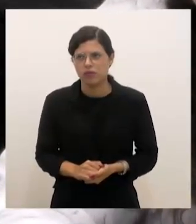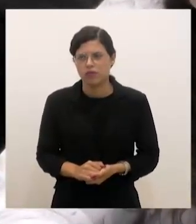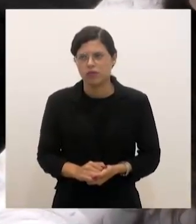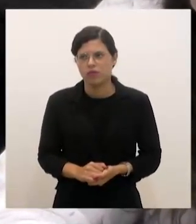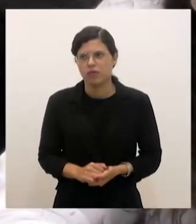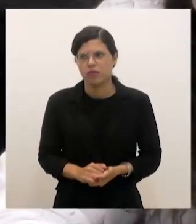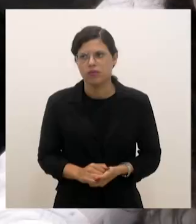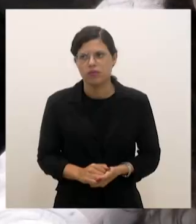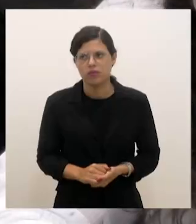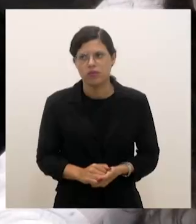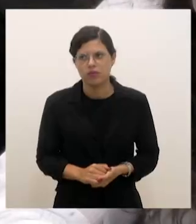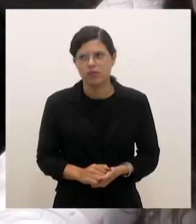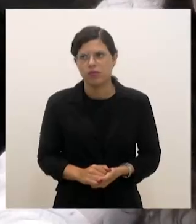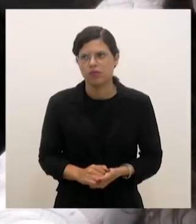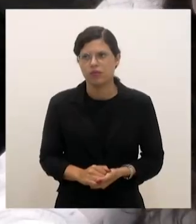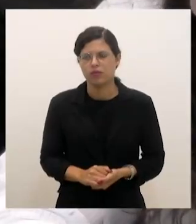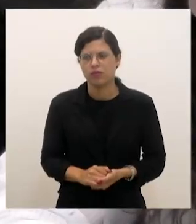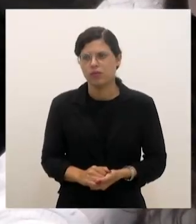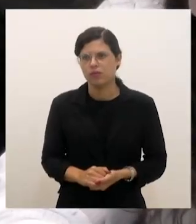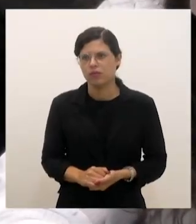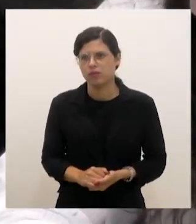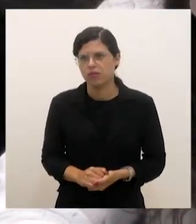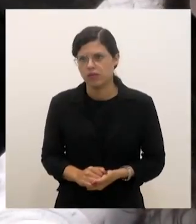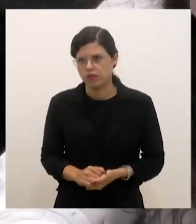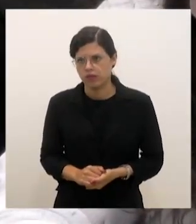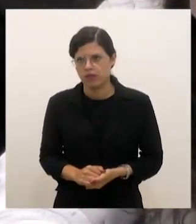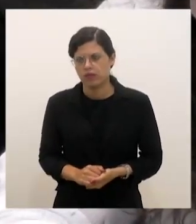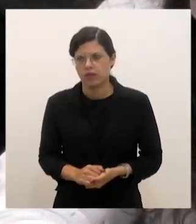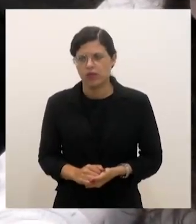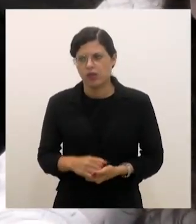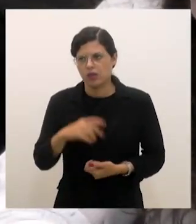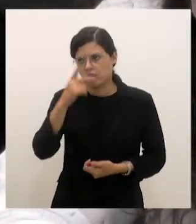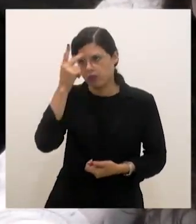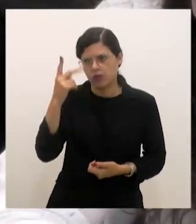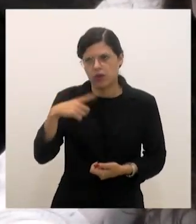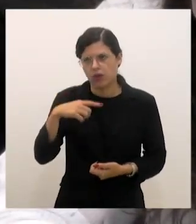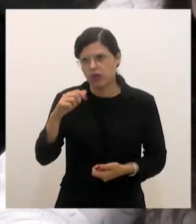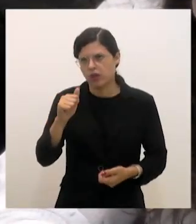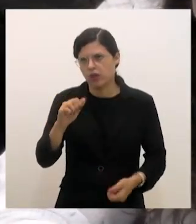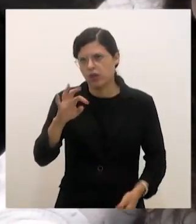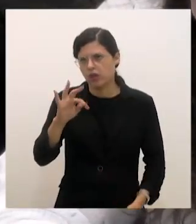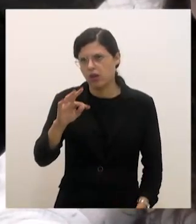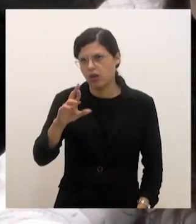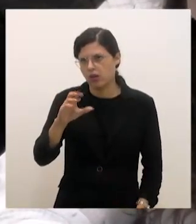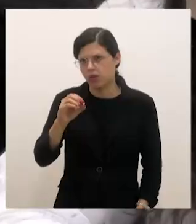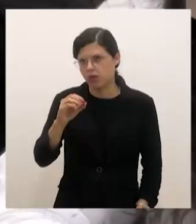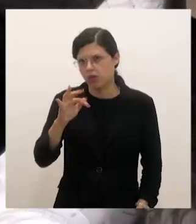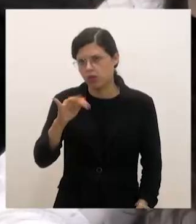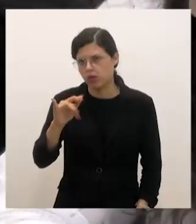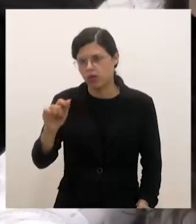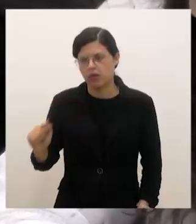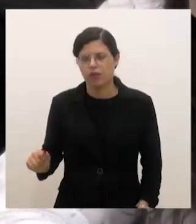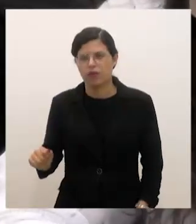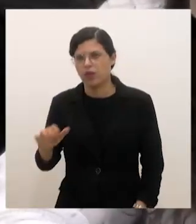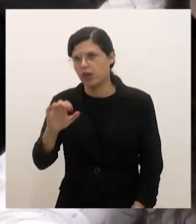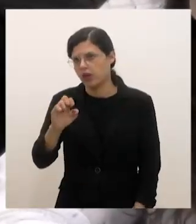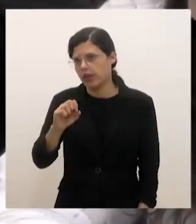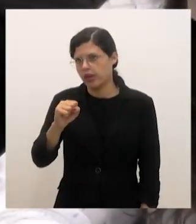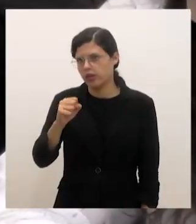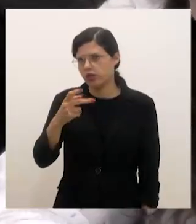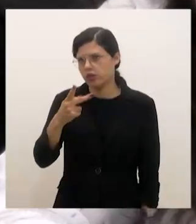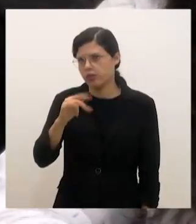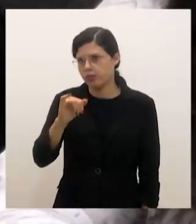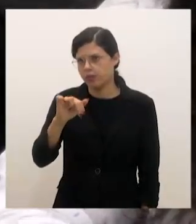Aí creio que os pacientes que têm atrofia muscular espinhal estariam contemplados nessa lei